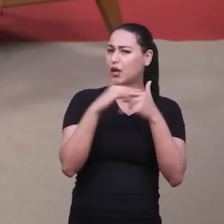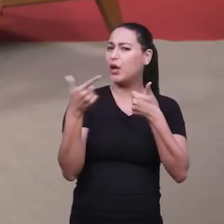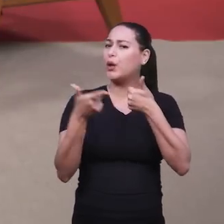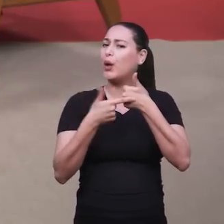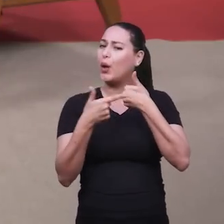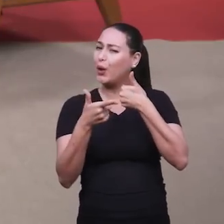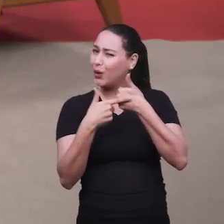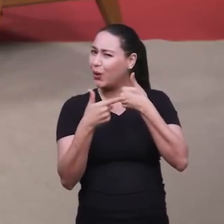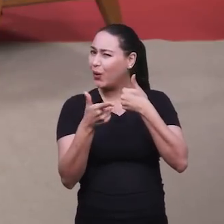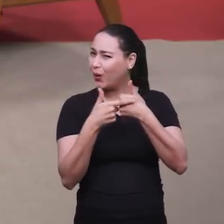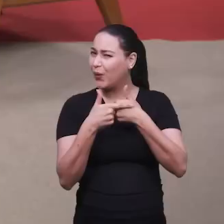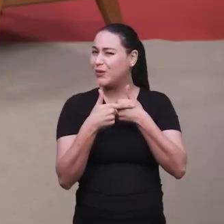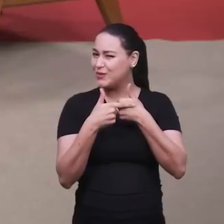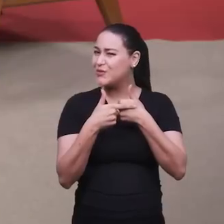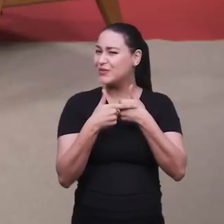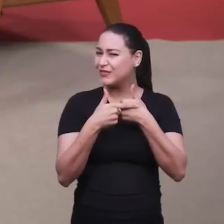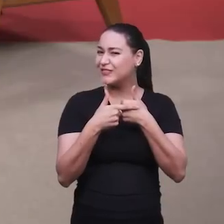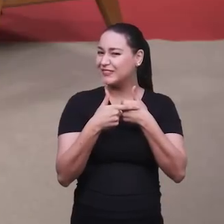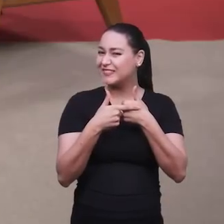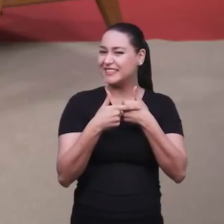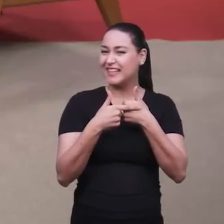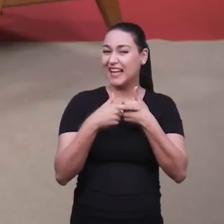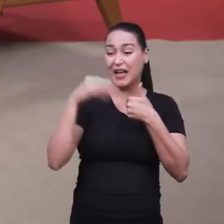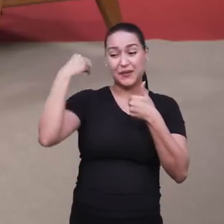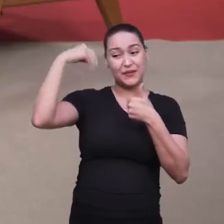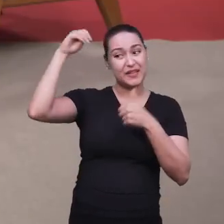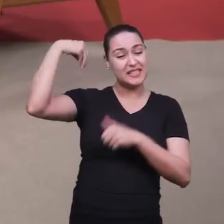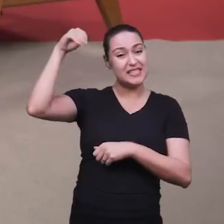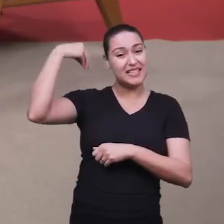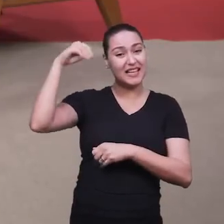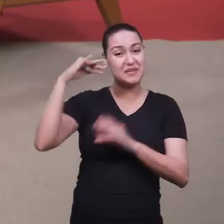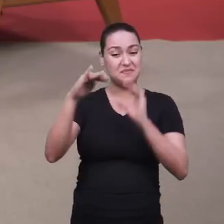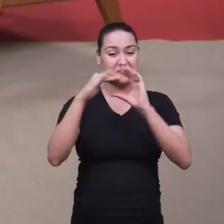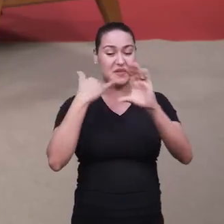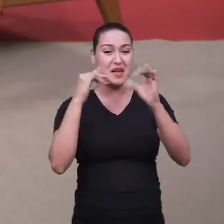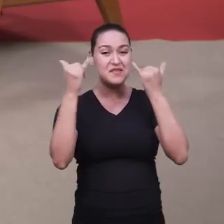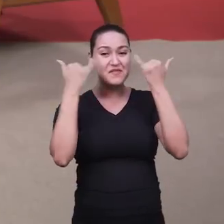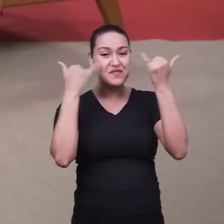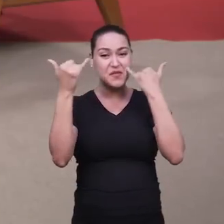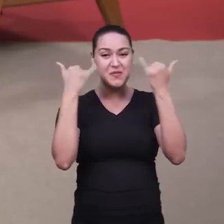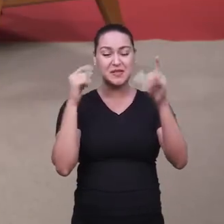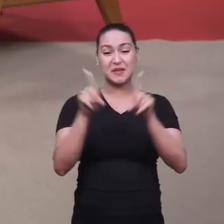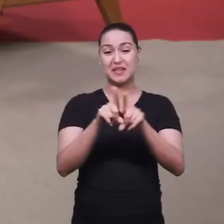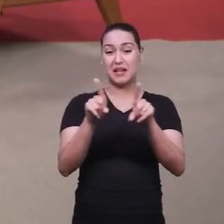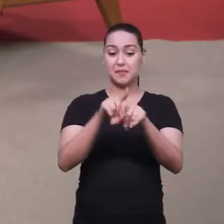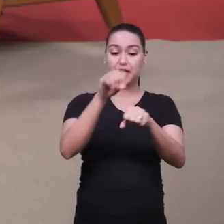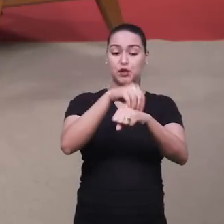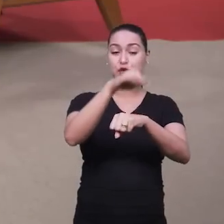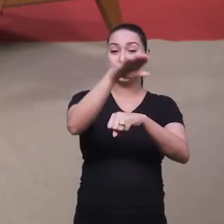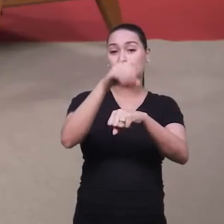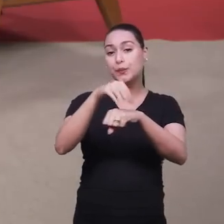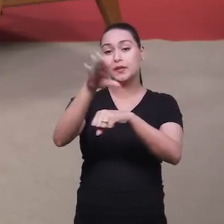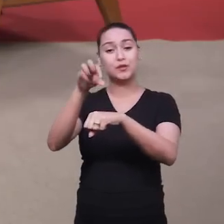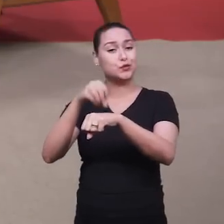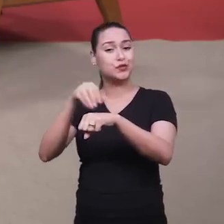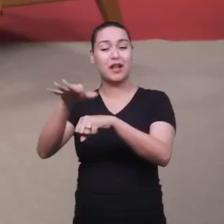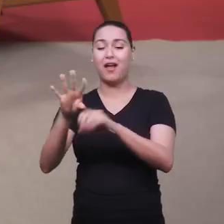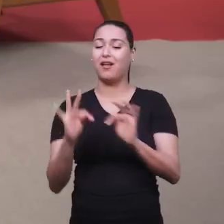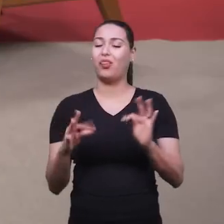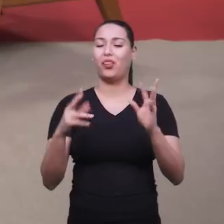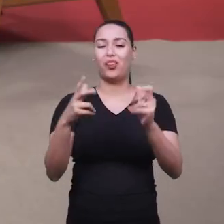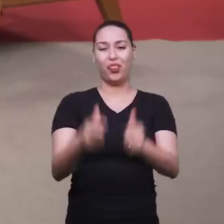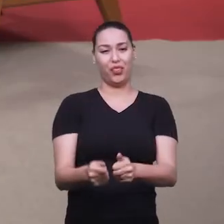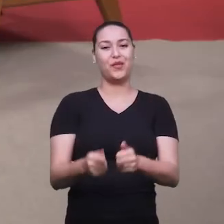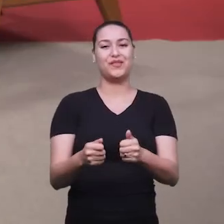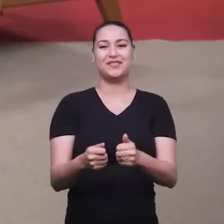de curtir os nossos conteúdos, de acionar o sininho para você ser avisado e de compartilhar os links,